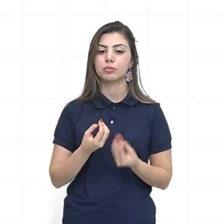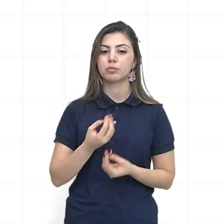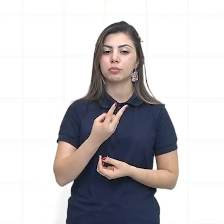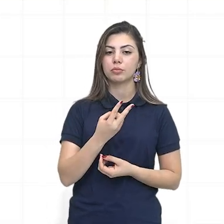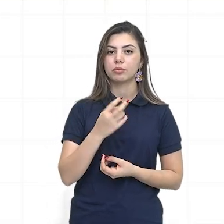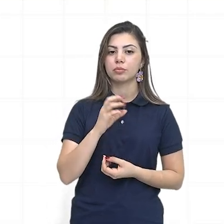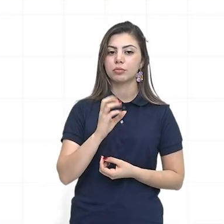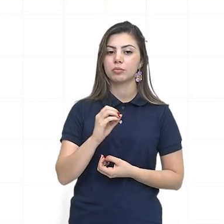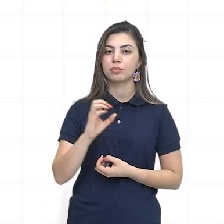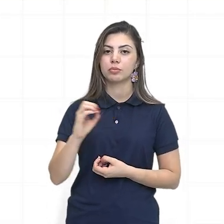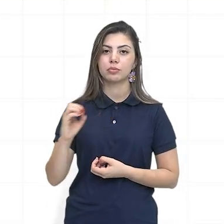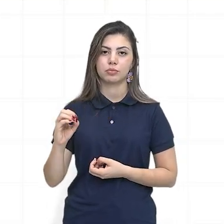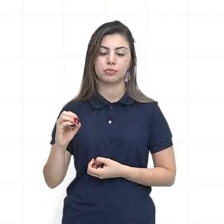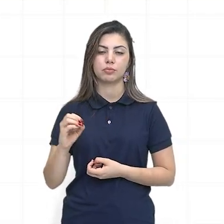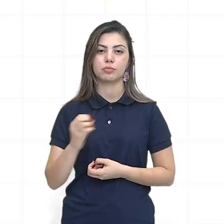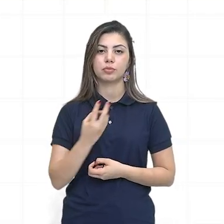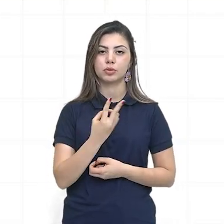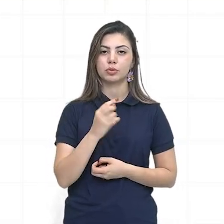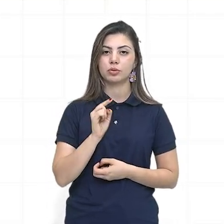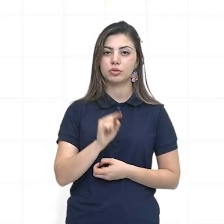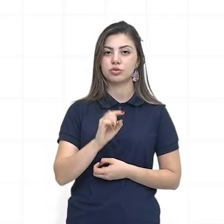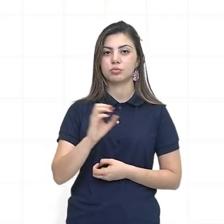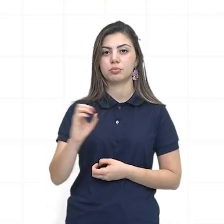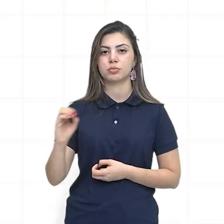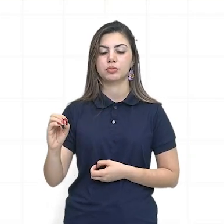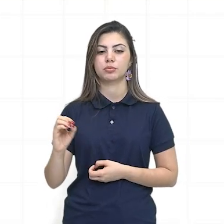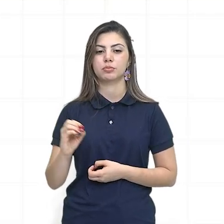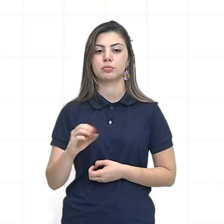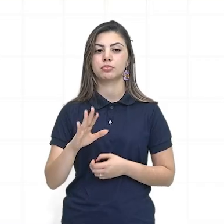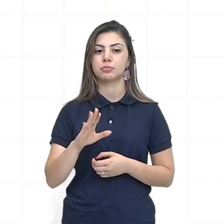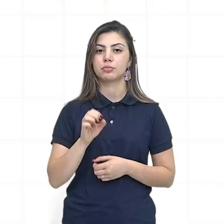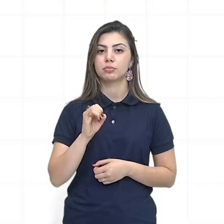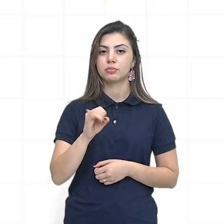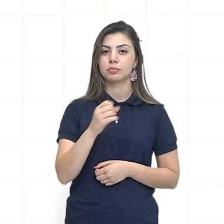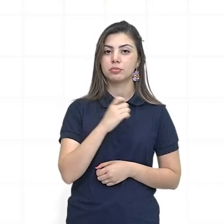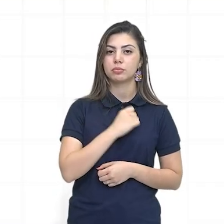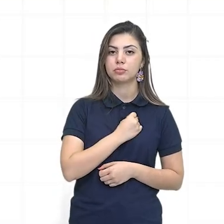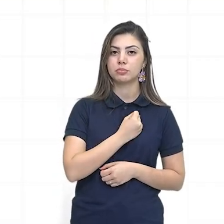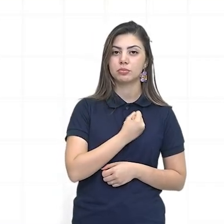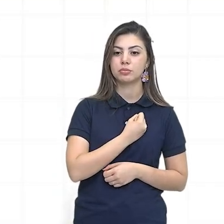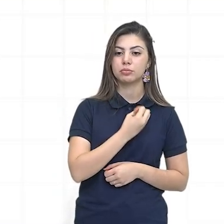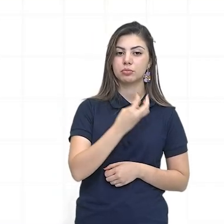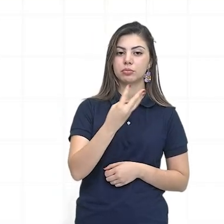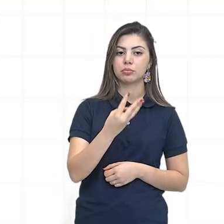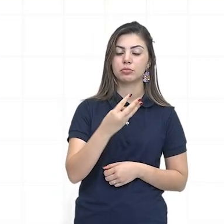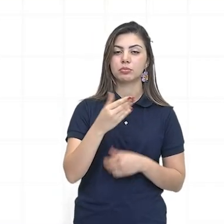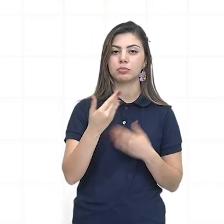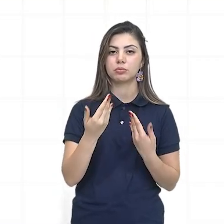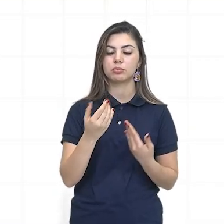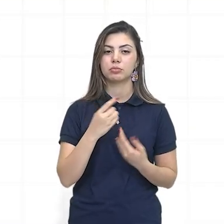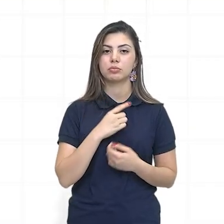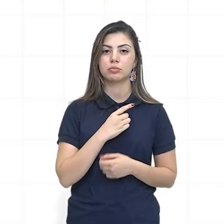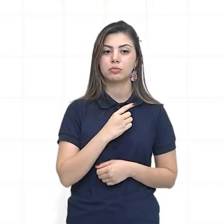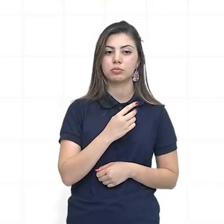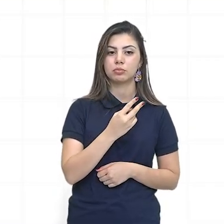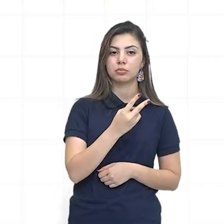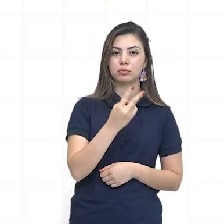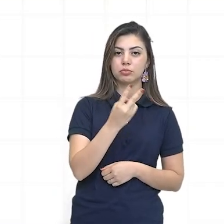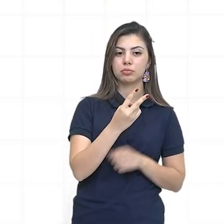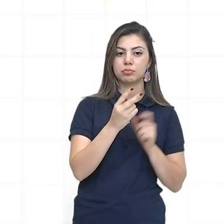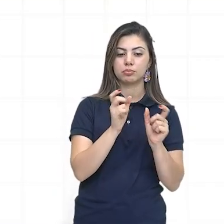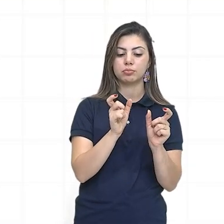algarismo 2 é 2000. Se fosse o 3, ele está na segunda